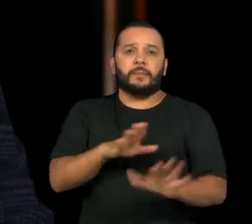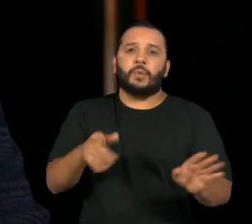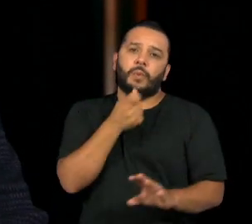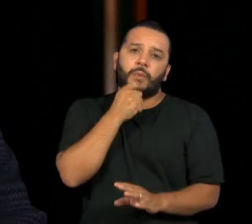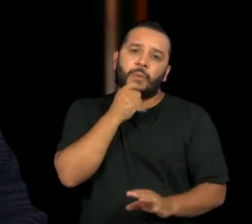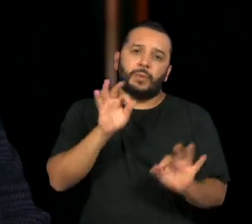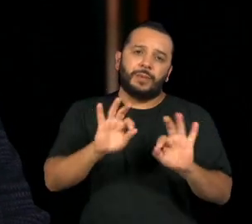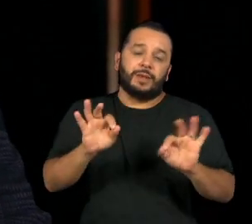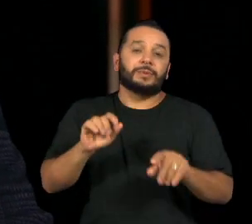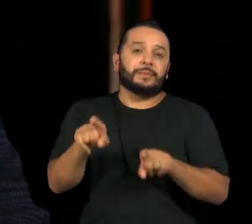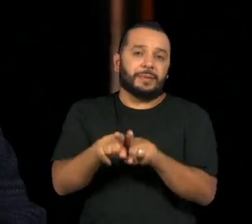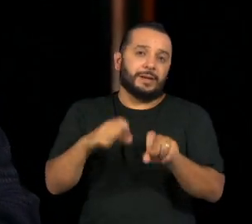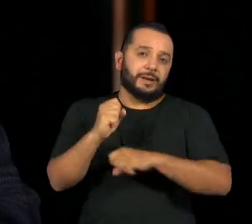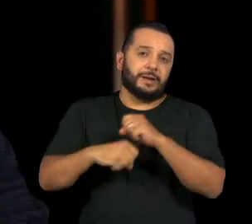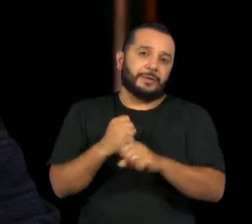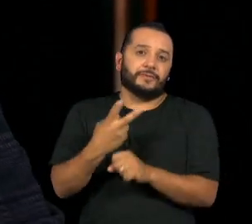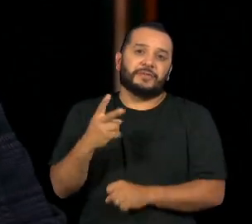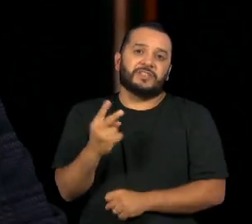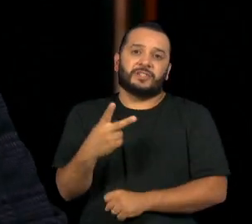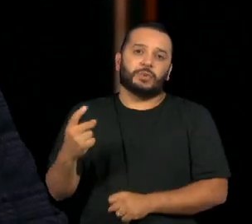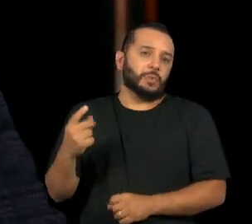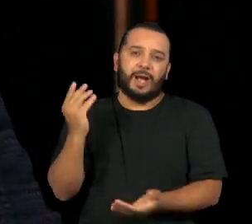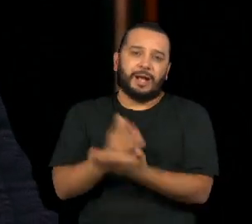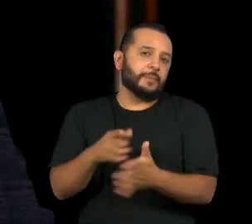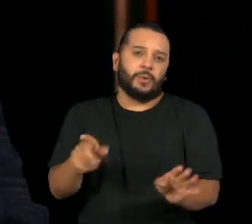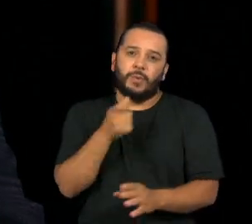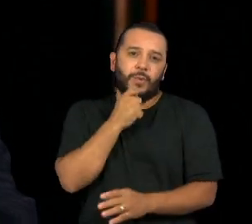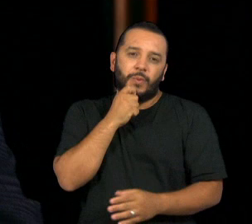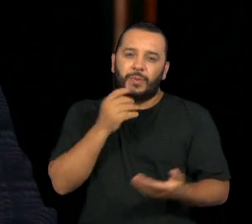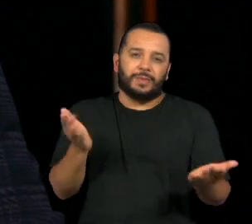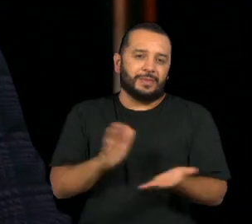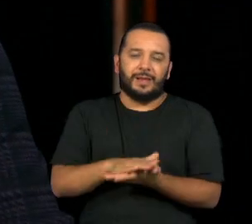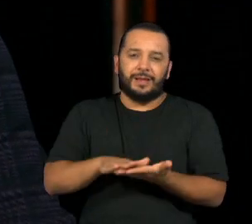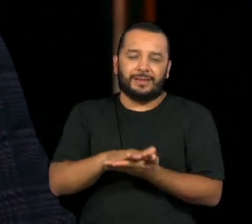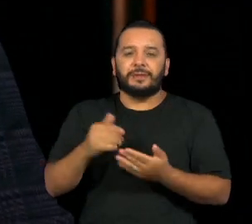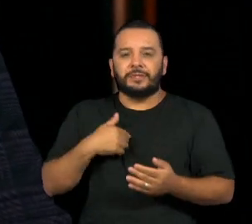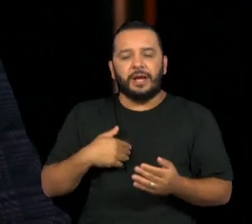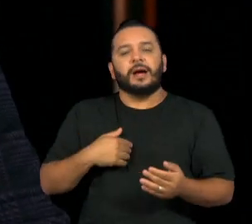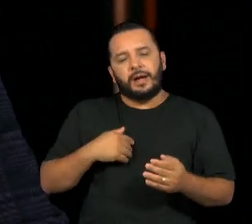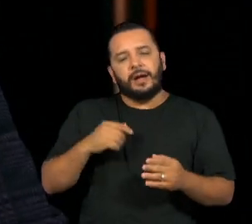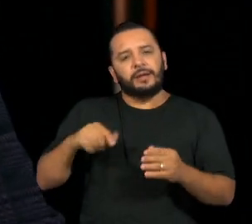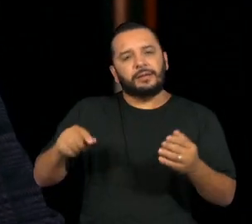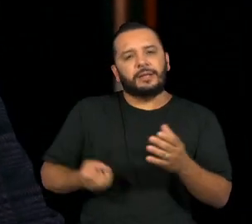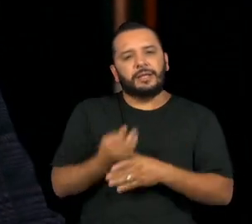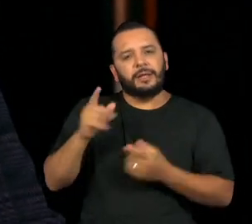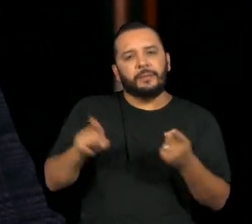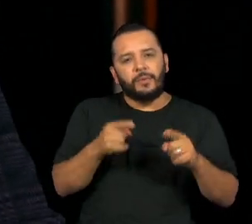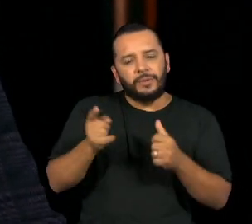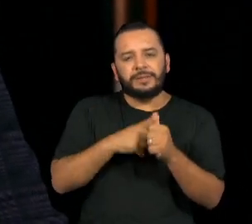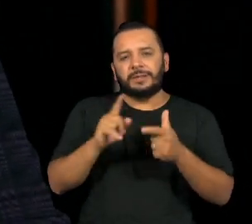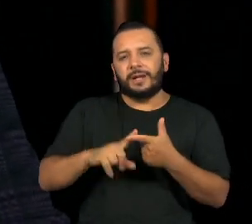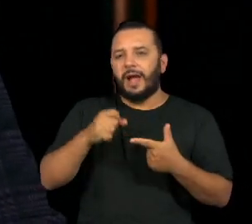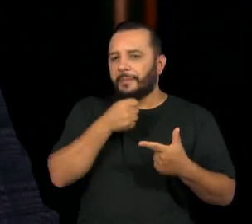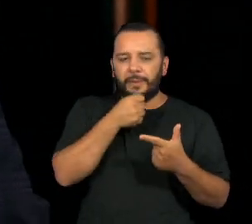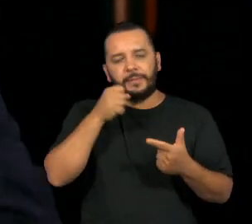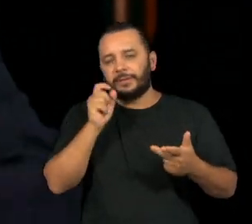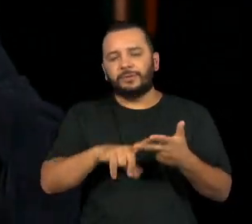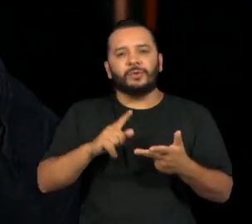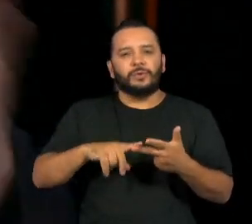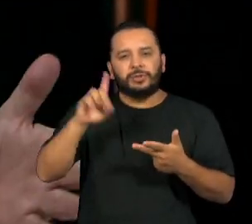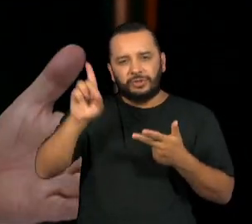ano inesquecível 2021 acabe. Compositor, cantor, multi-instrumentista, diretor,